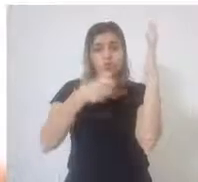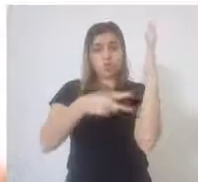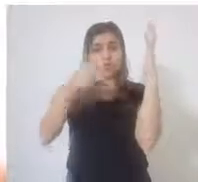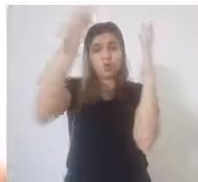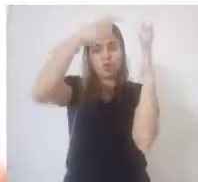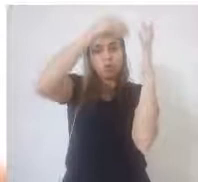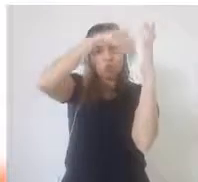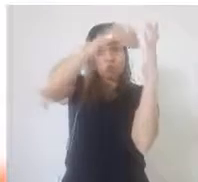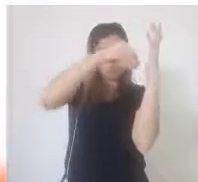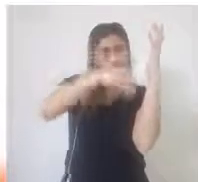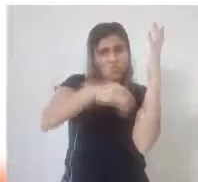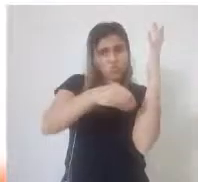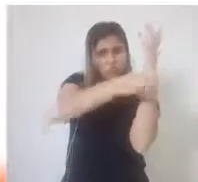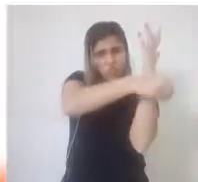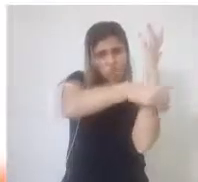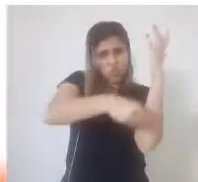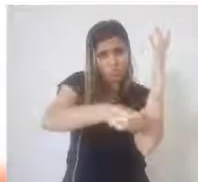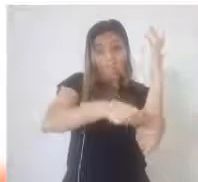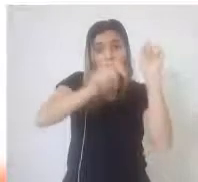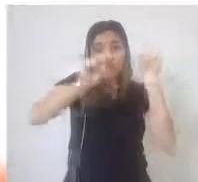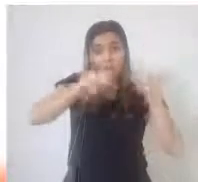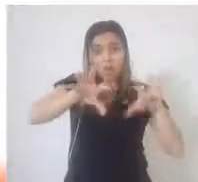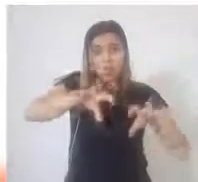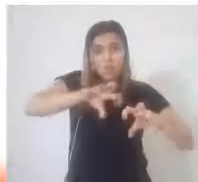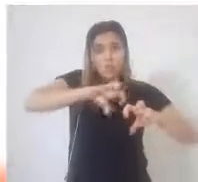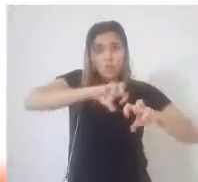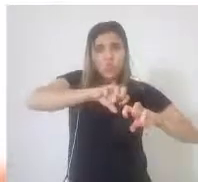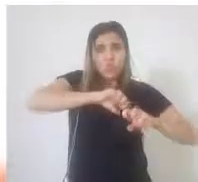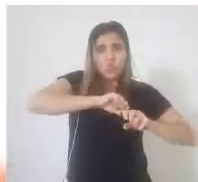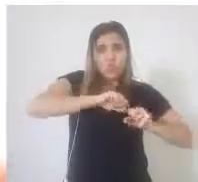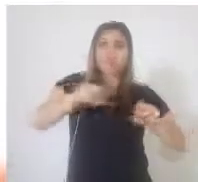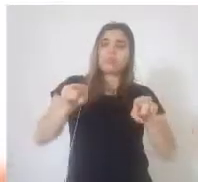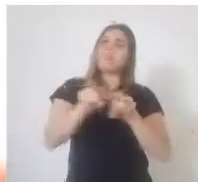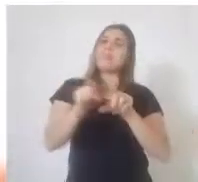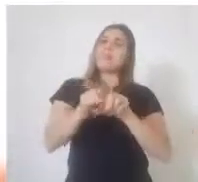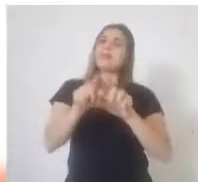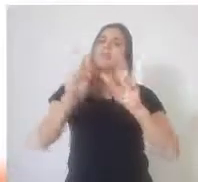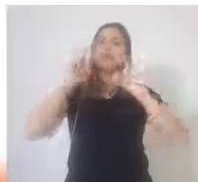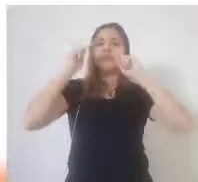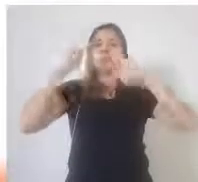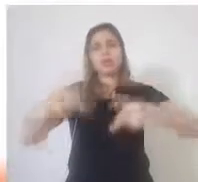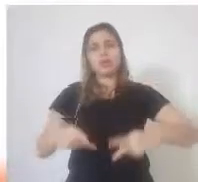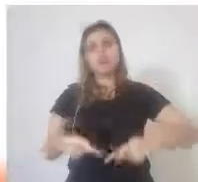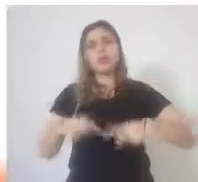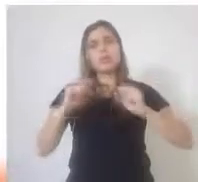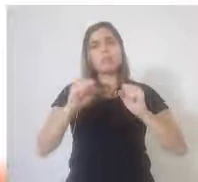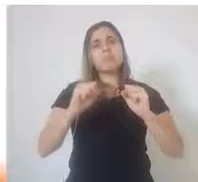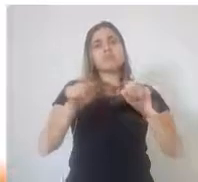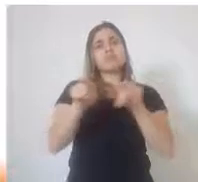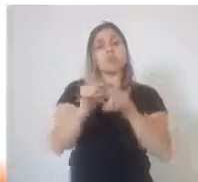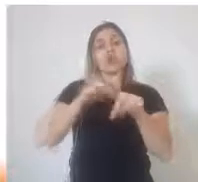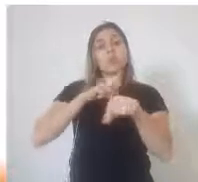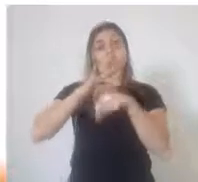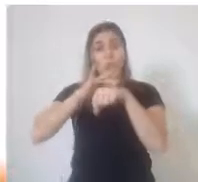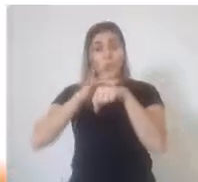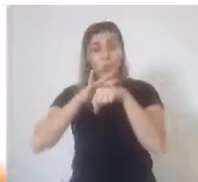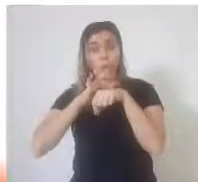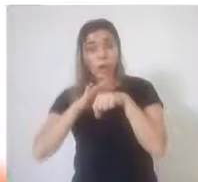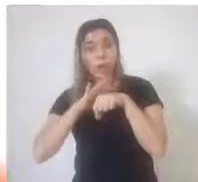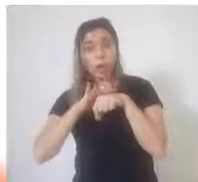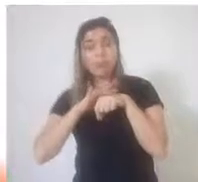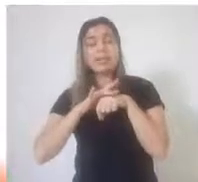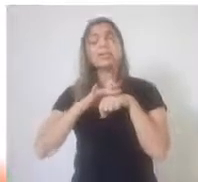têm esse potencial de se bioacumular dentro dos seres vivos, inclusive do ser humano, que podendo causar